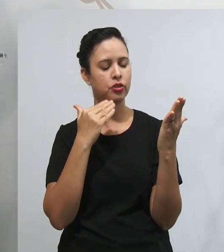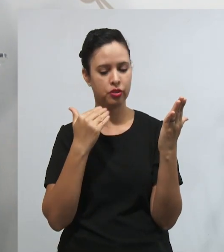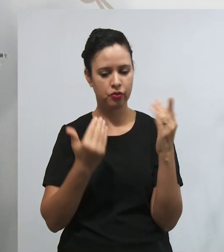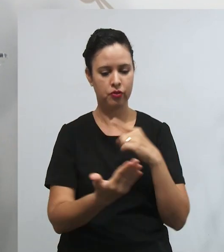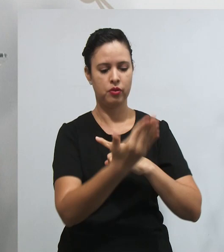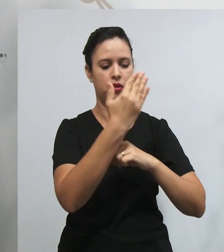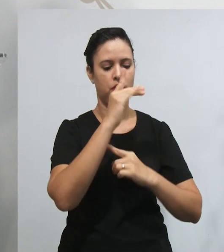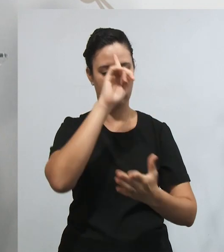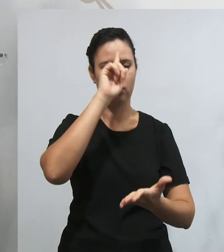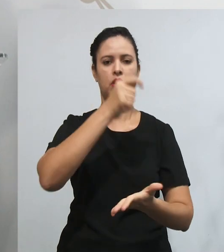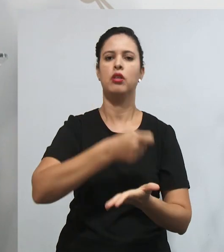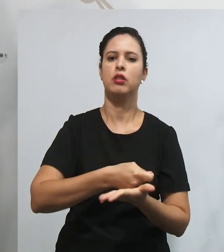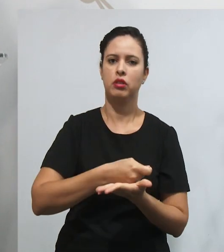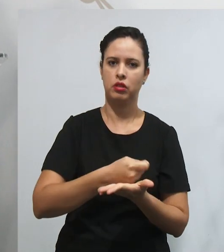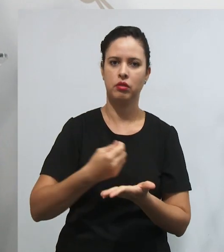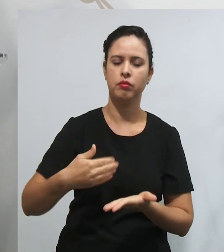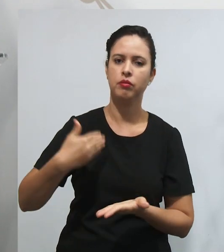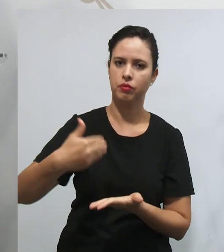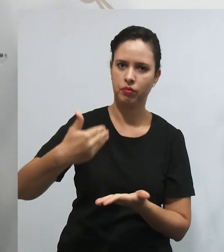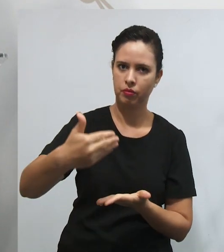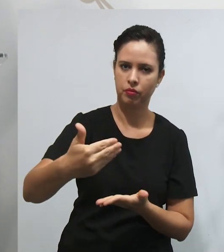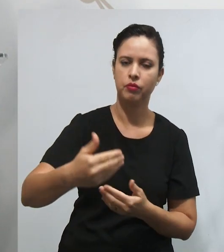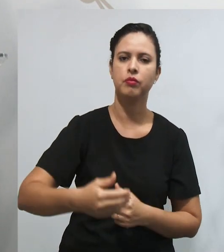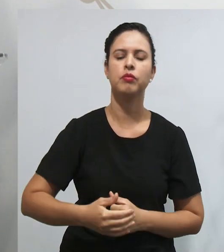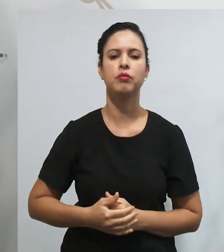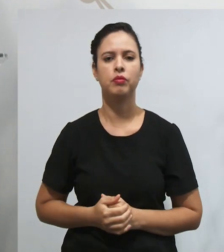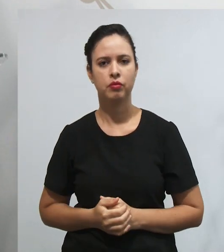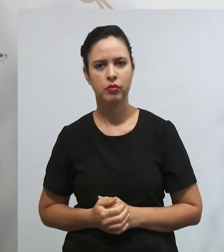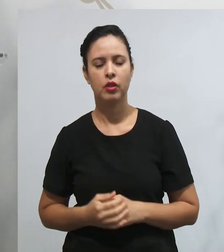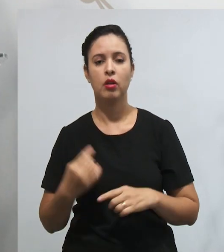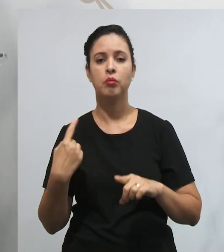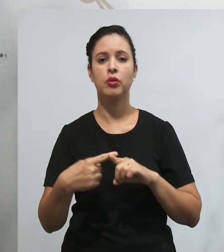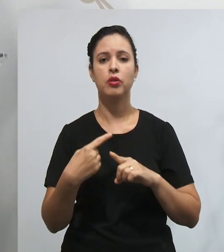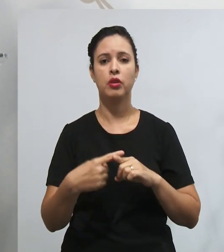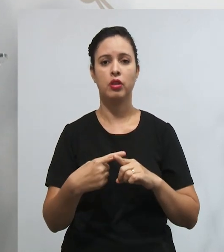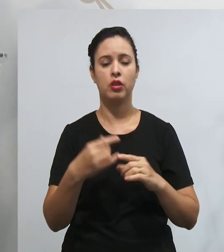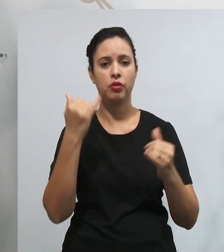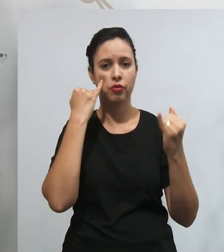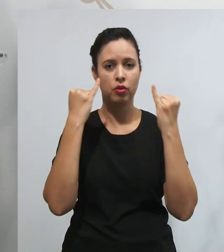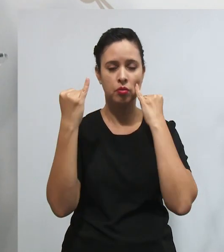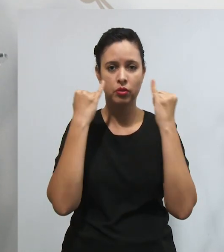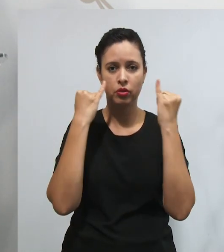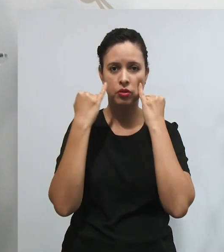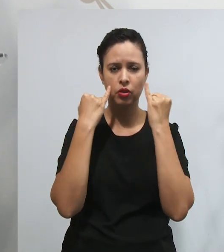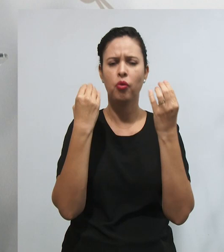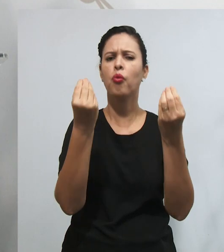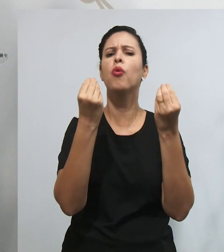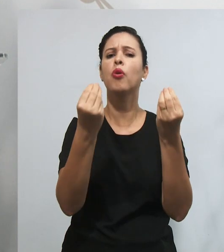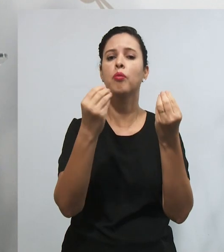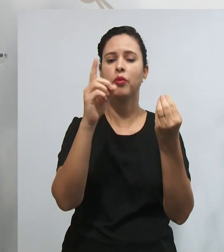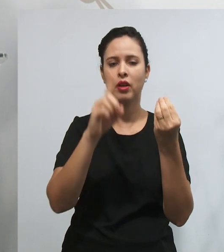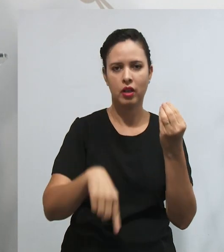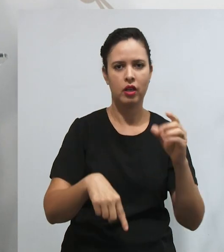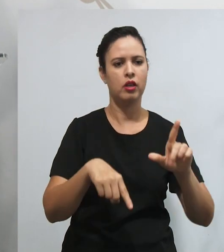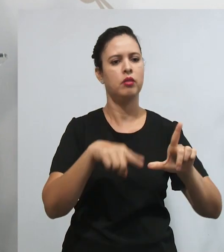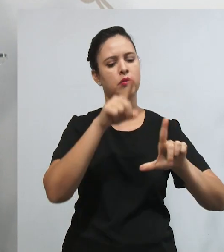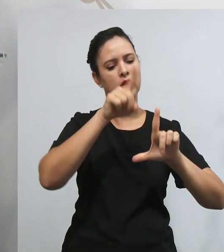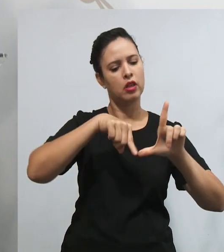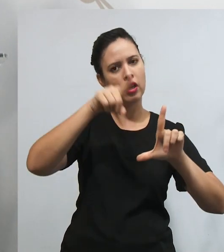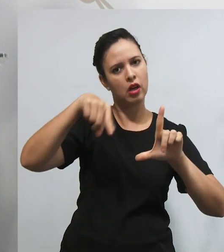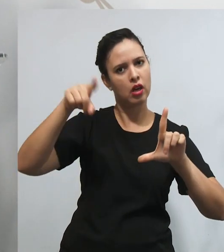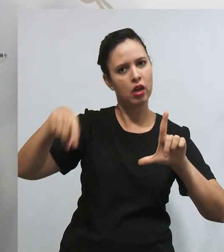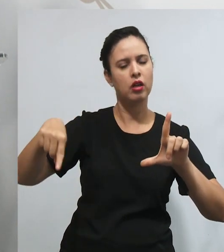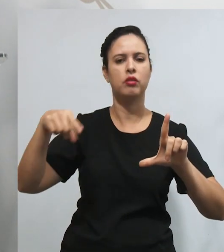da nossa disciplina, que essas informações elas se apresentam no formato de gráficos, de indicadores,